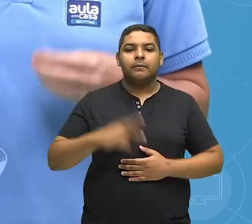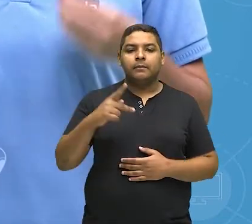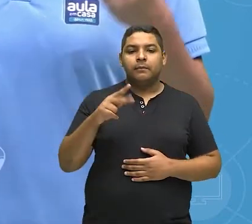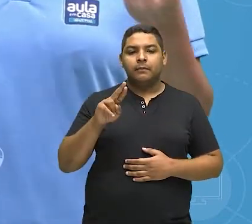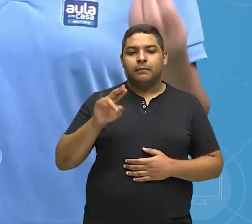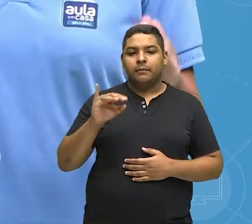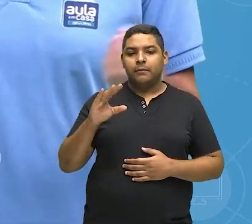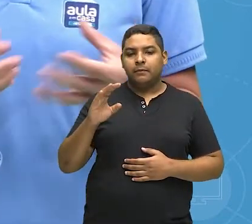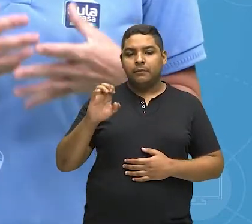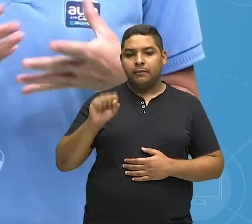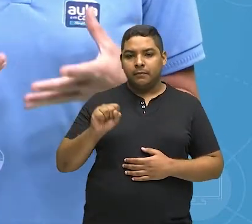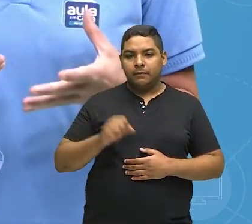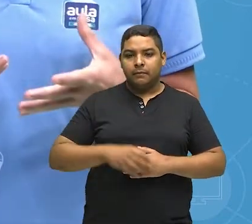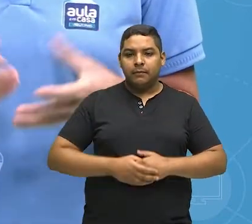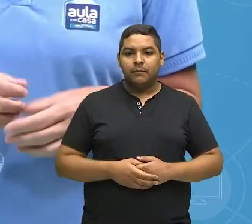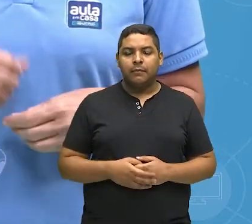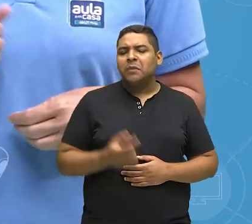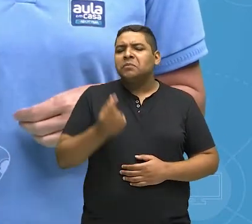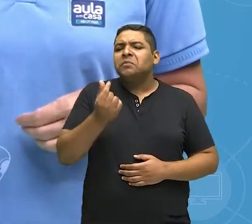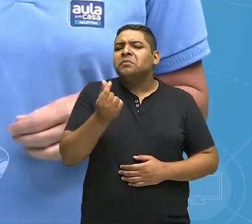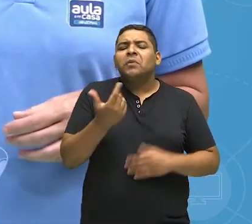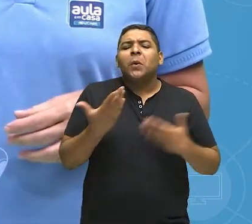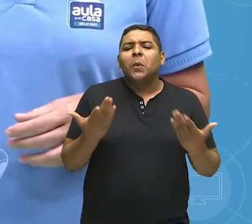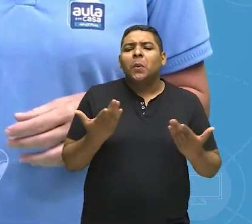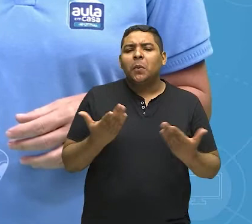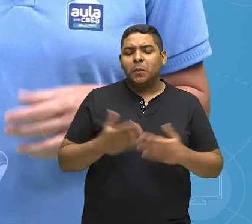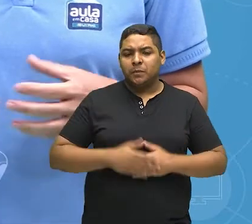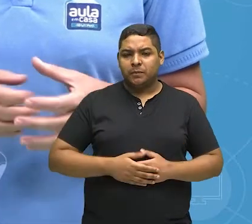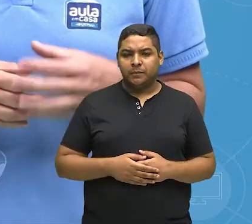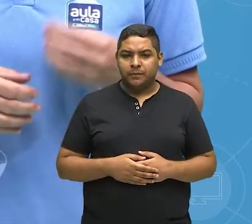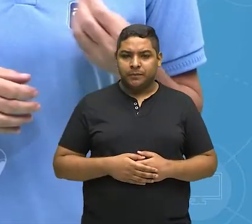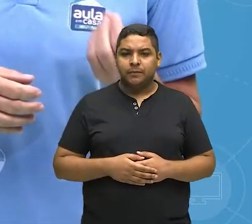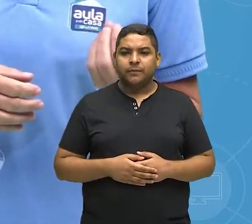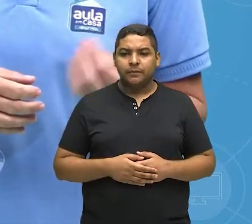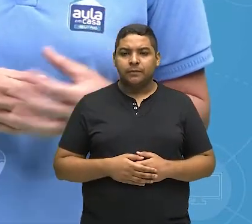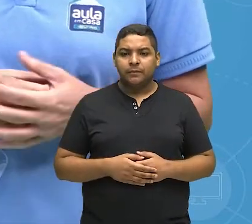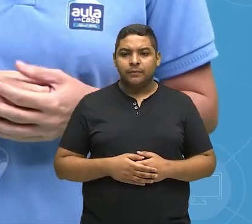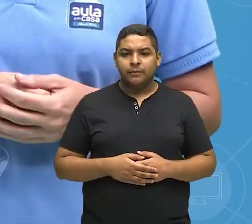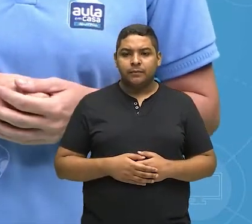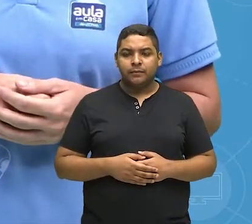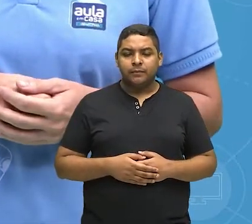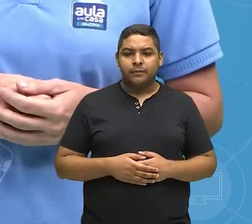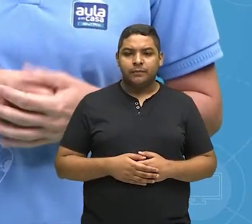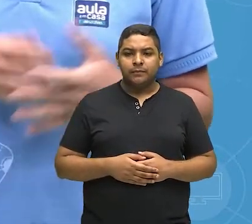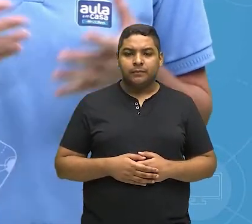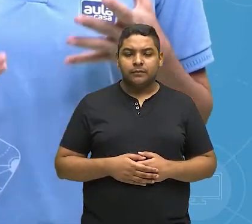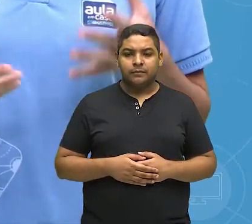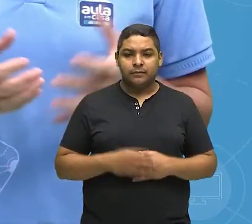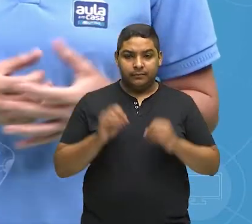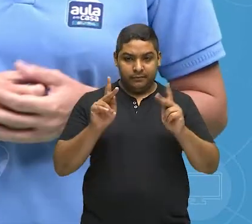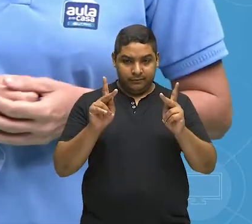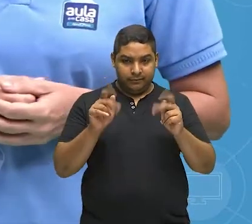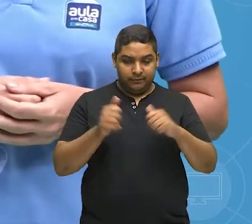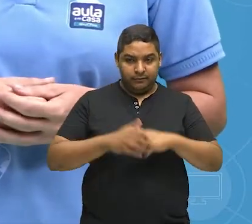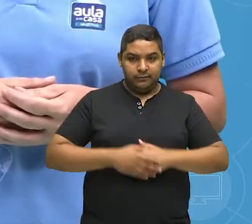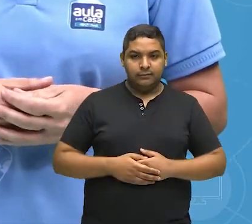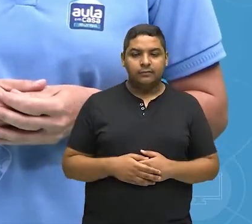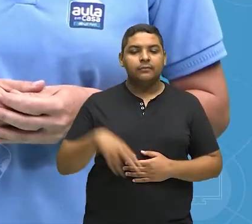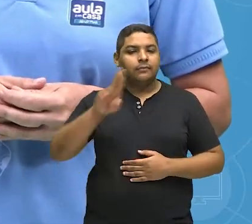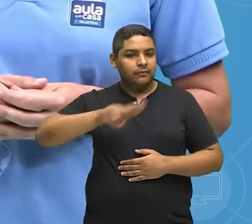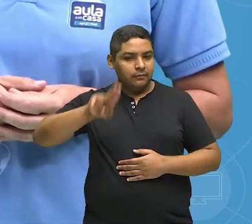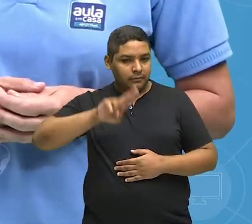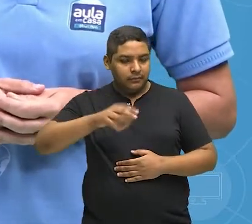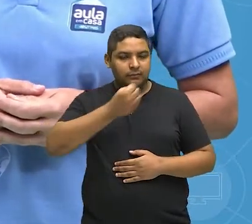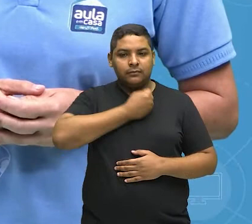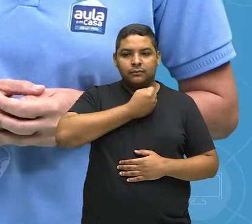is this? How much is that? Quanto custa? It's 100 reais. It's 30 reais. Tudo bem? Essa é a utilização dos numbers.